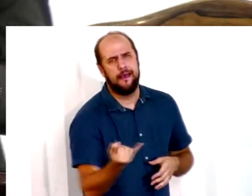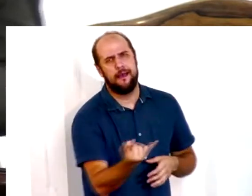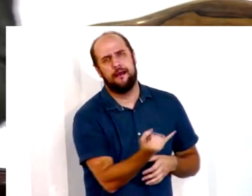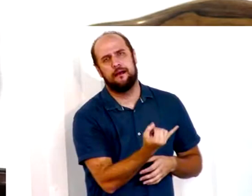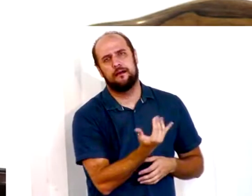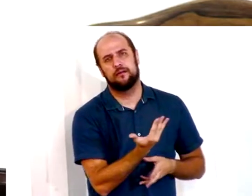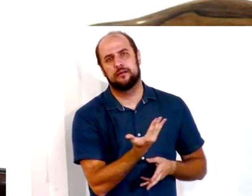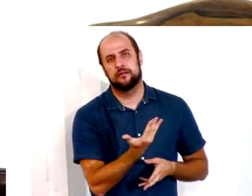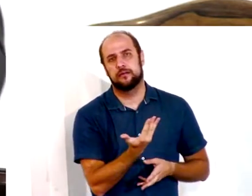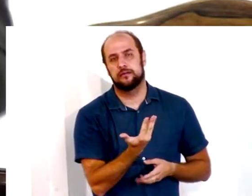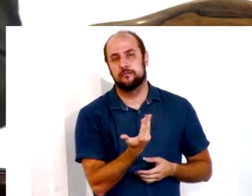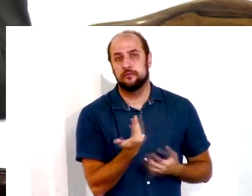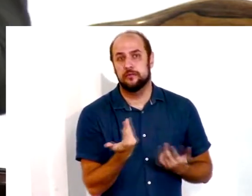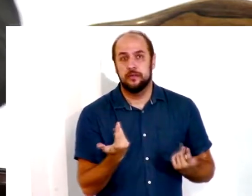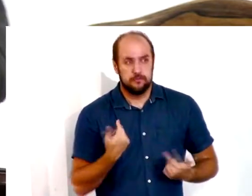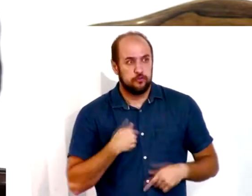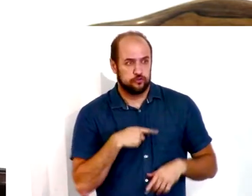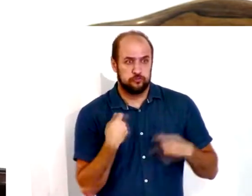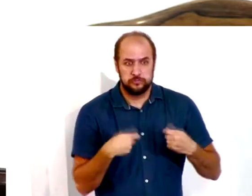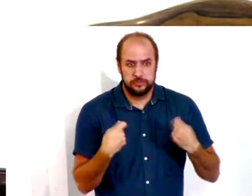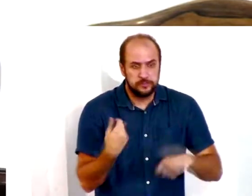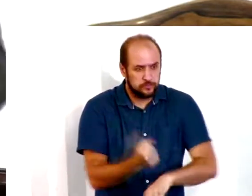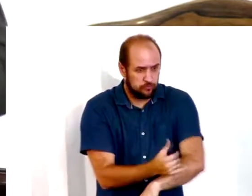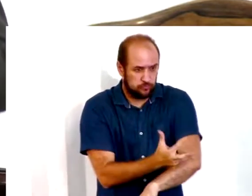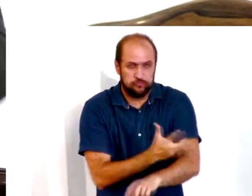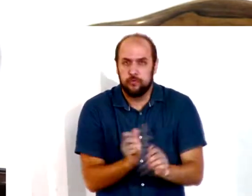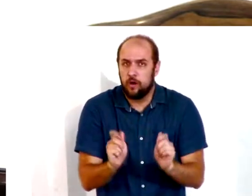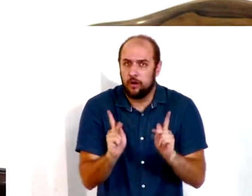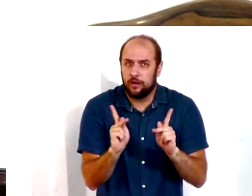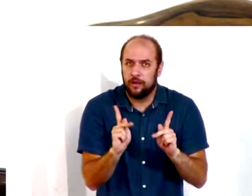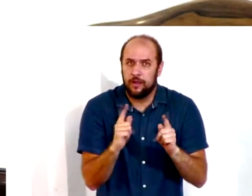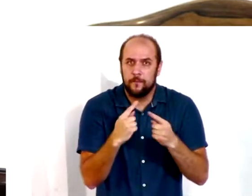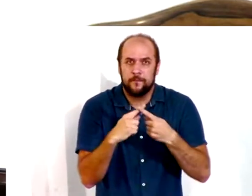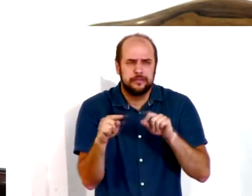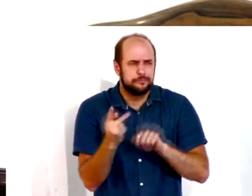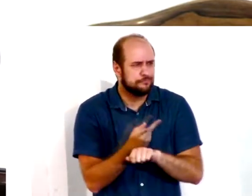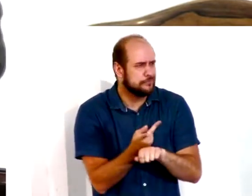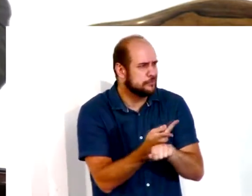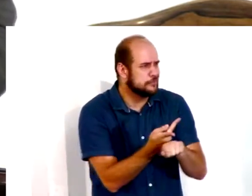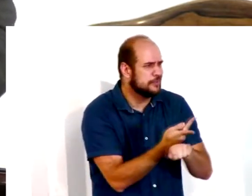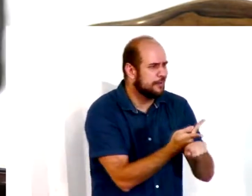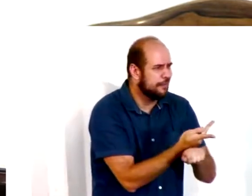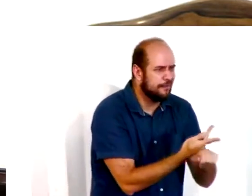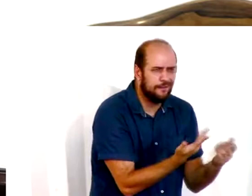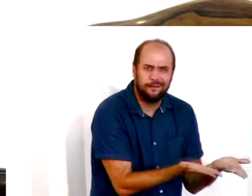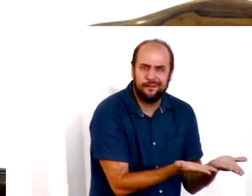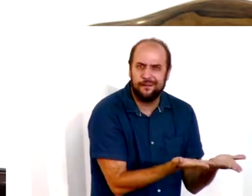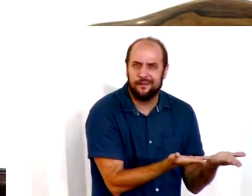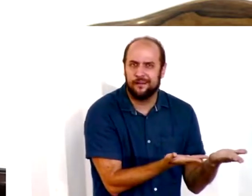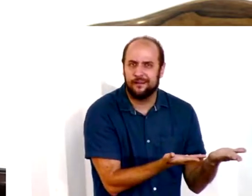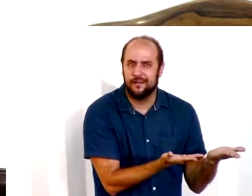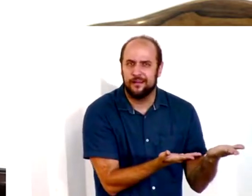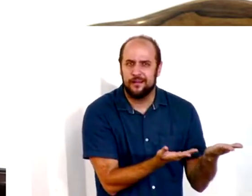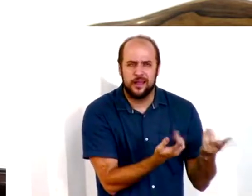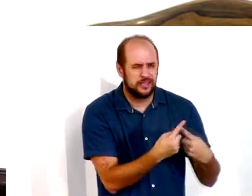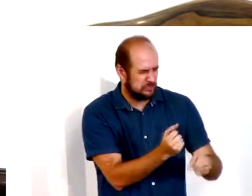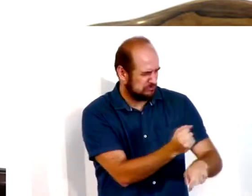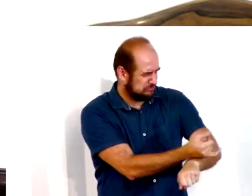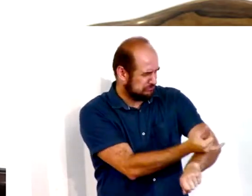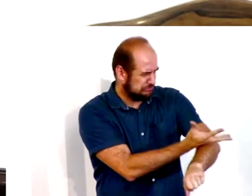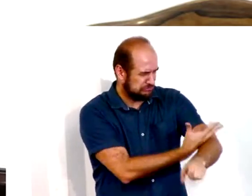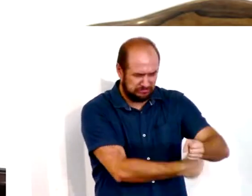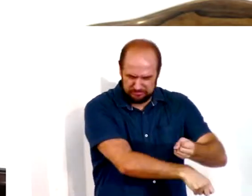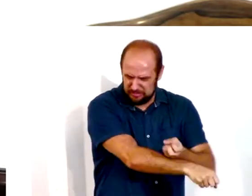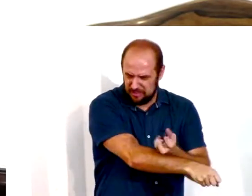E nós que necessitamos disso para viver, nós a buscamos. No entanto, essas emoções são emoções